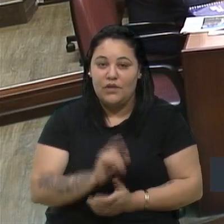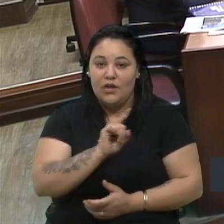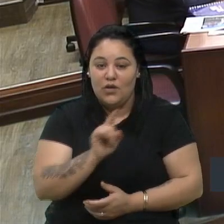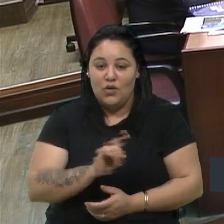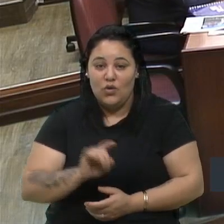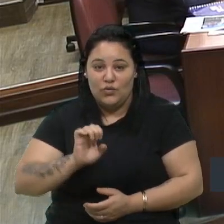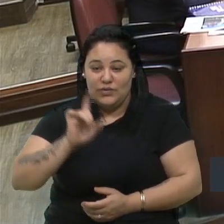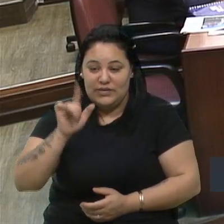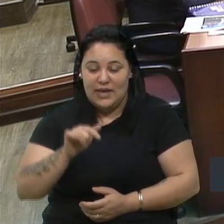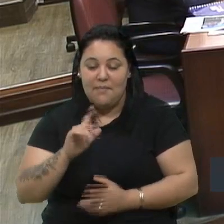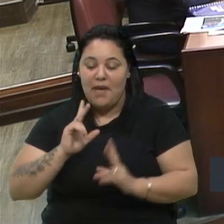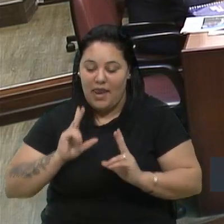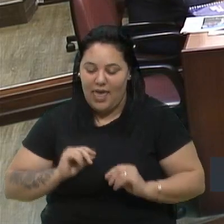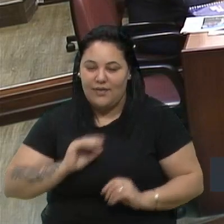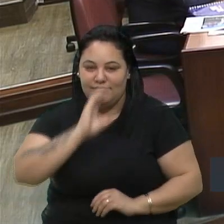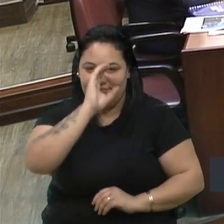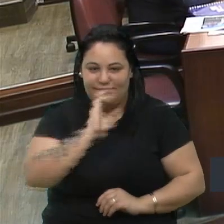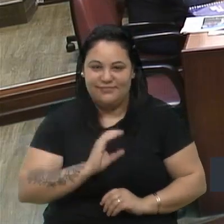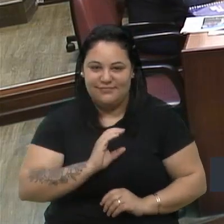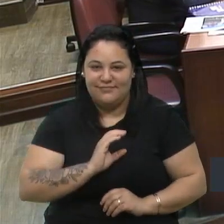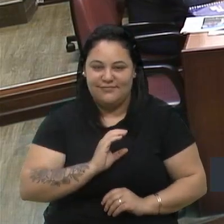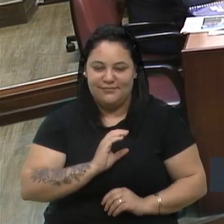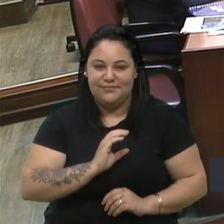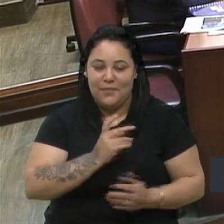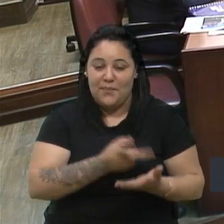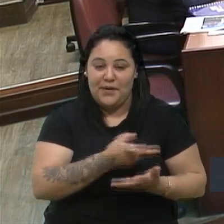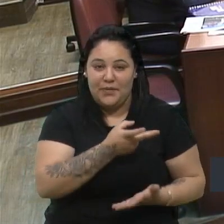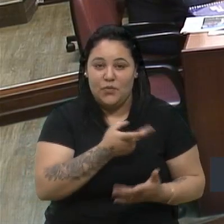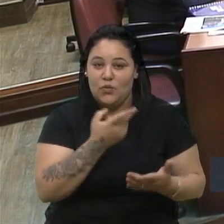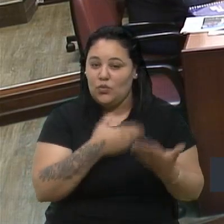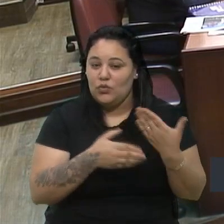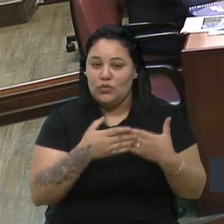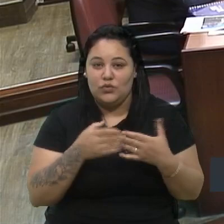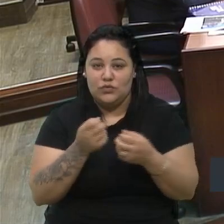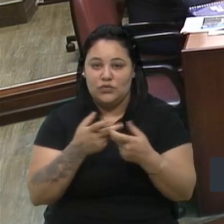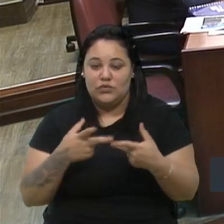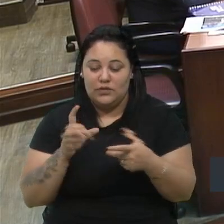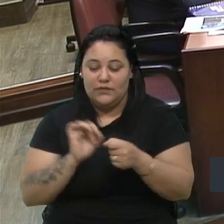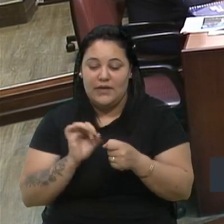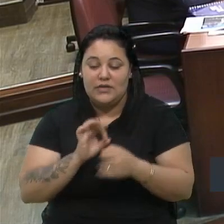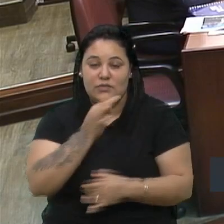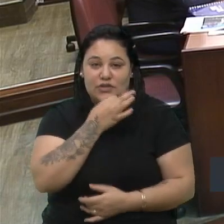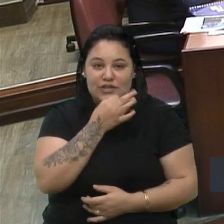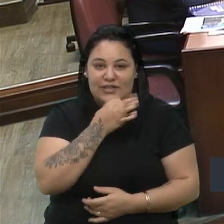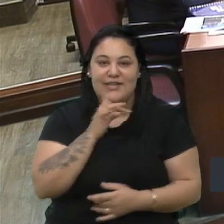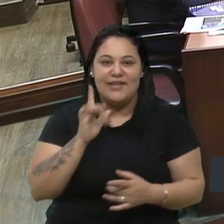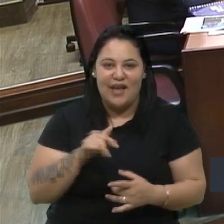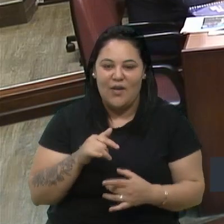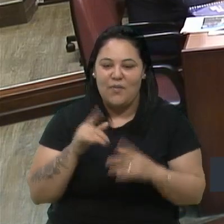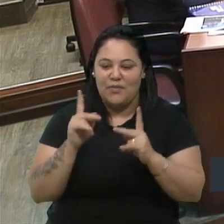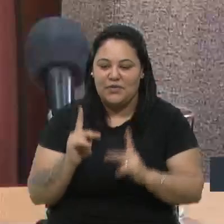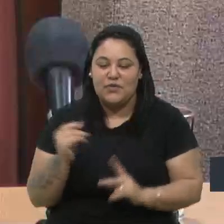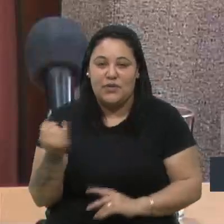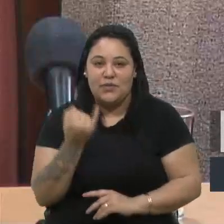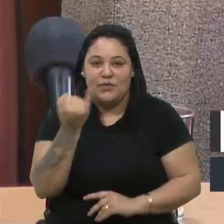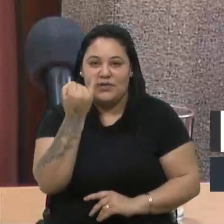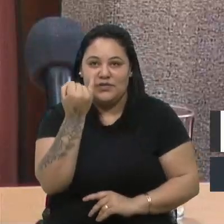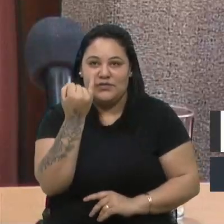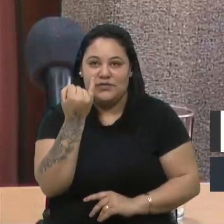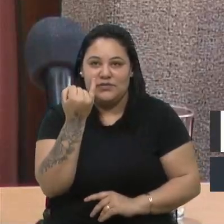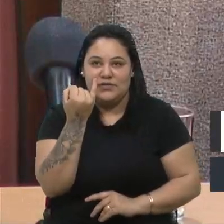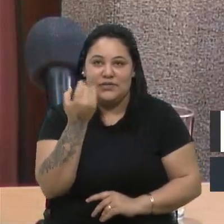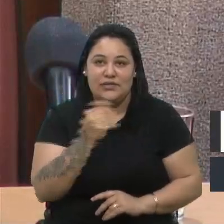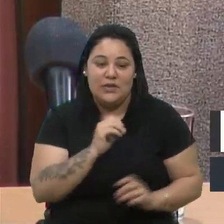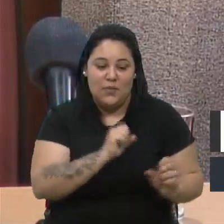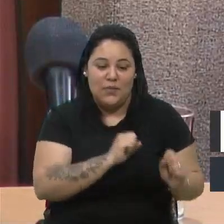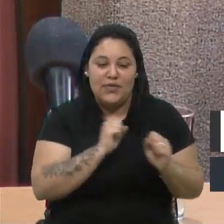título de cidadão caxiense por tudo aquilo que ele faz por Caxias do Sul. E é uma grande figura, né? Se nós pudéssemos resumir o Zé Teodoro, né, vereador Meneguzzi,